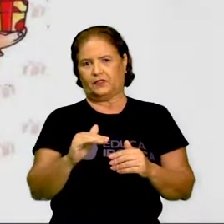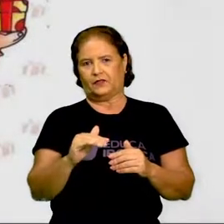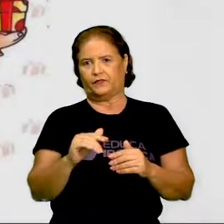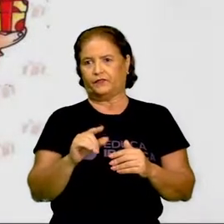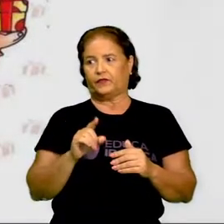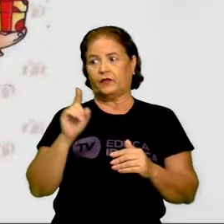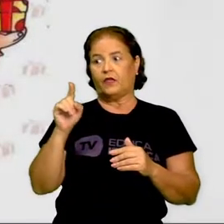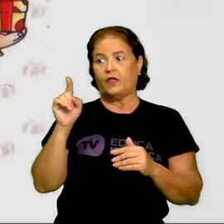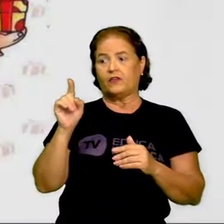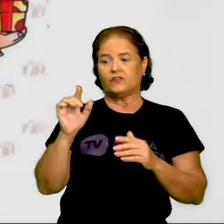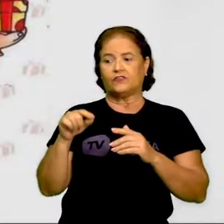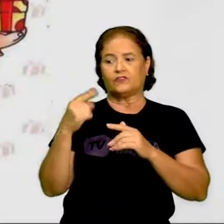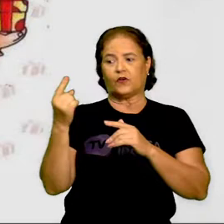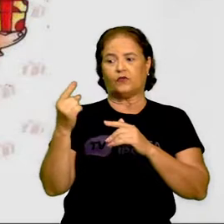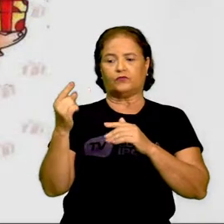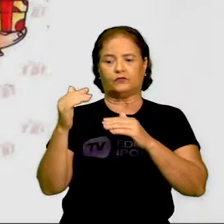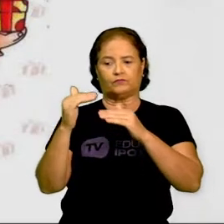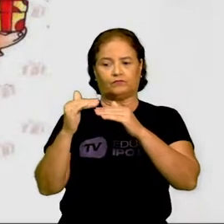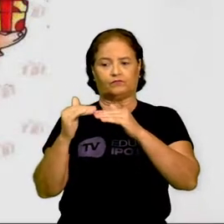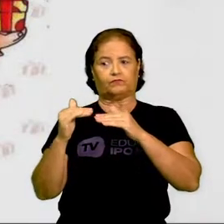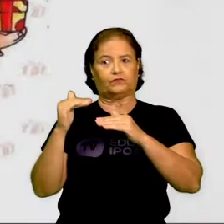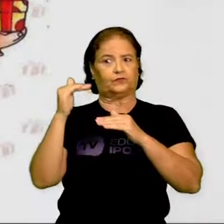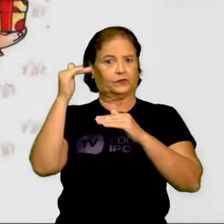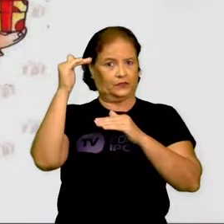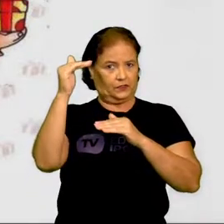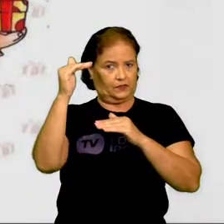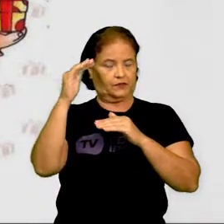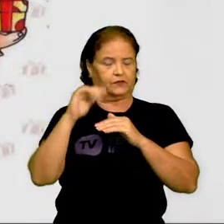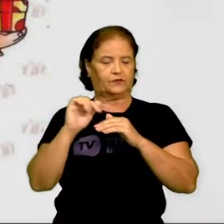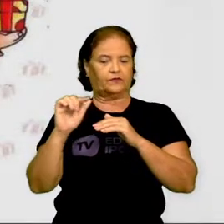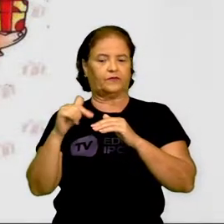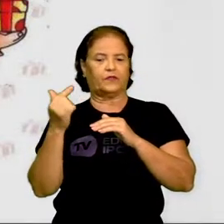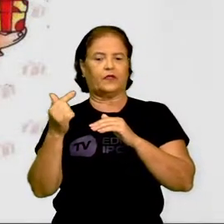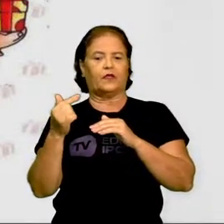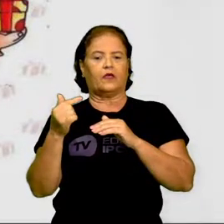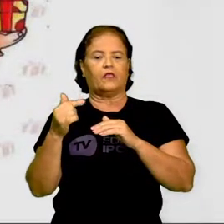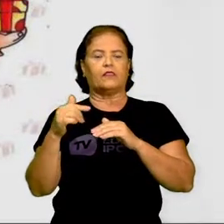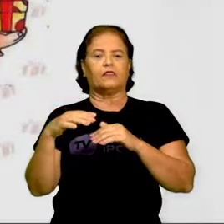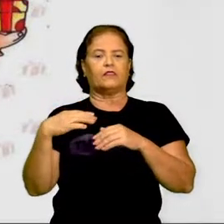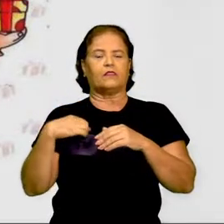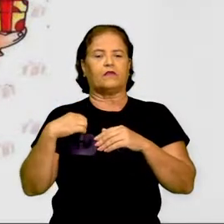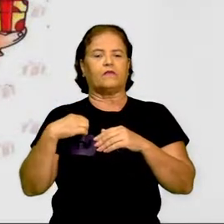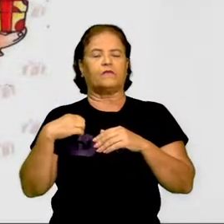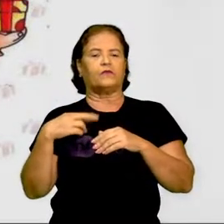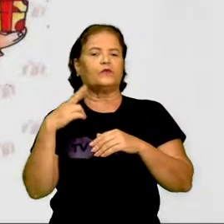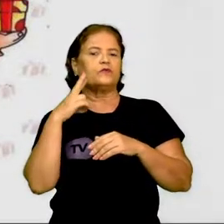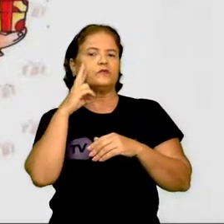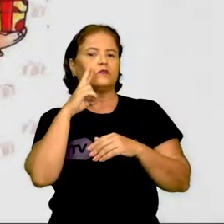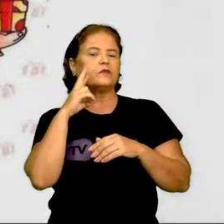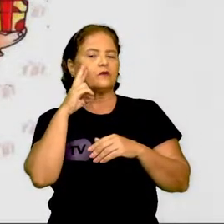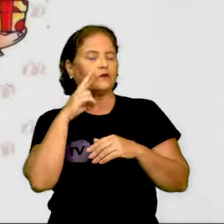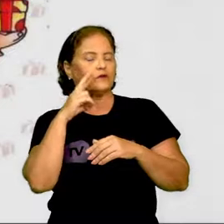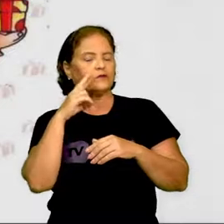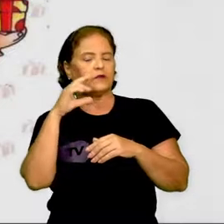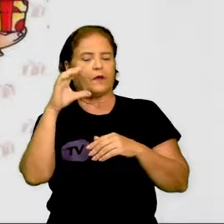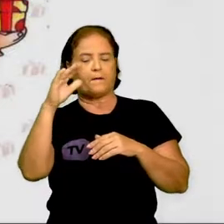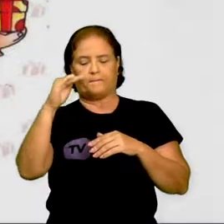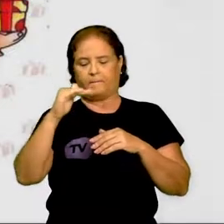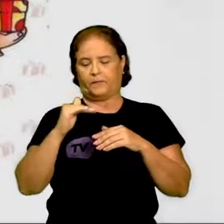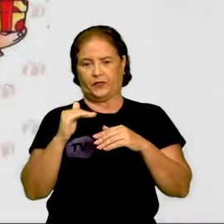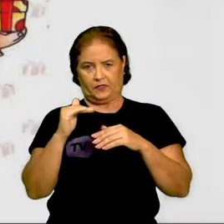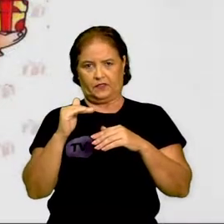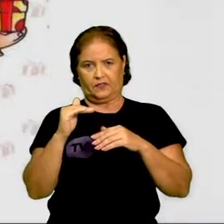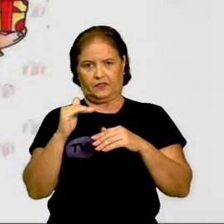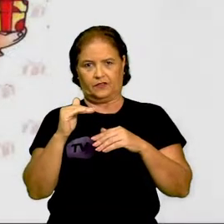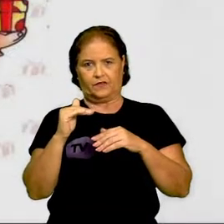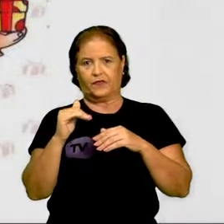Esta, do outro lado, ela é o quê? Grande. A de blusa rosa é pequena e a de